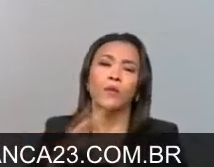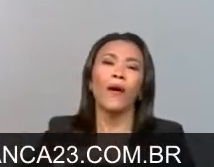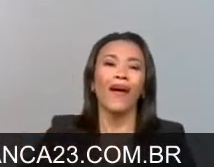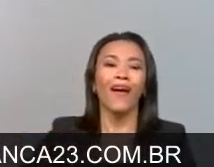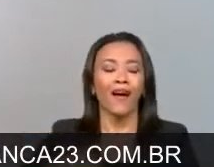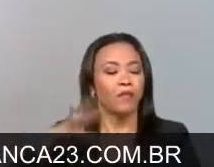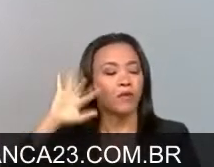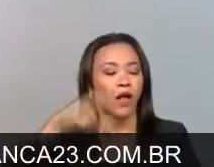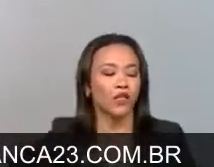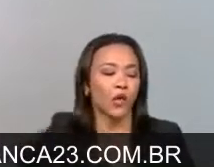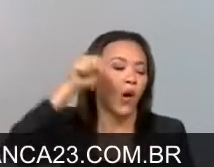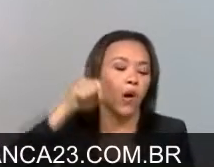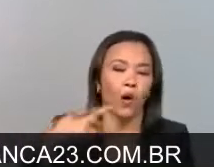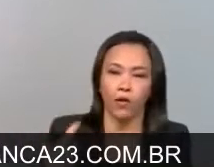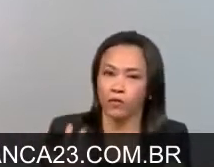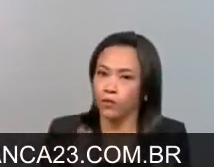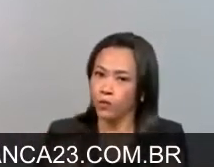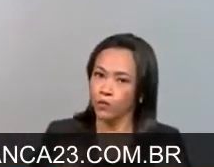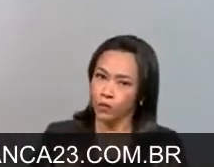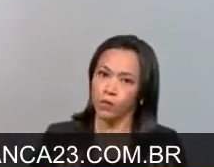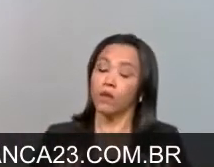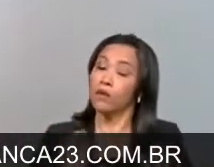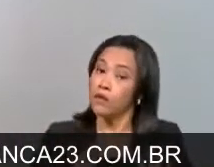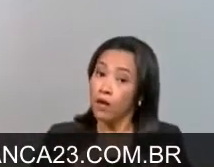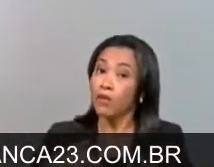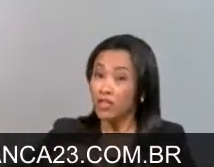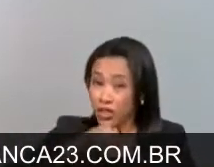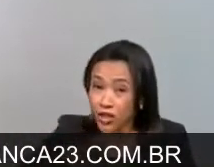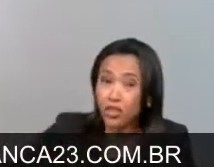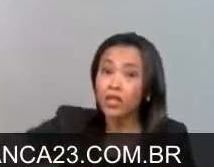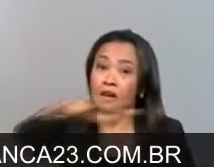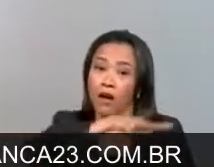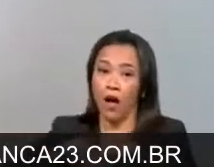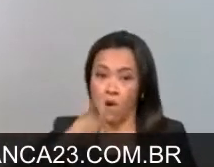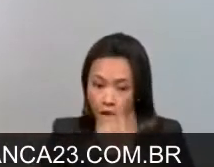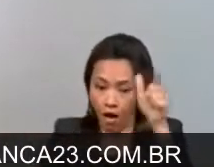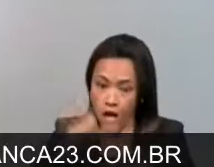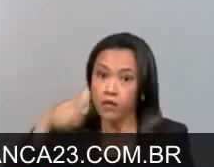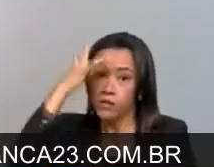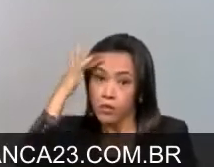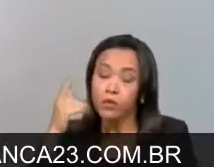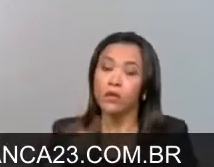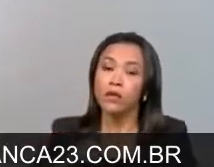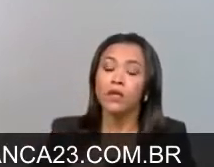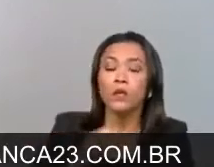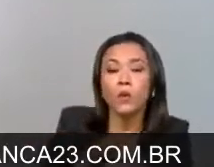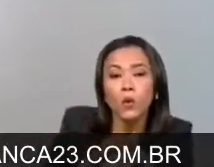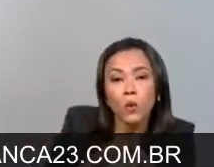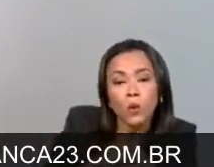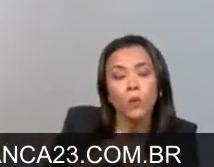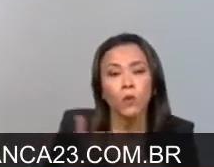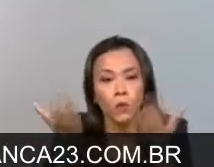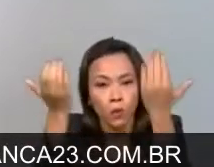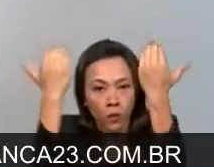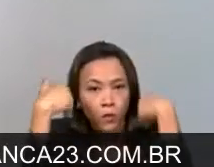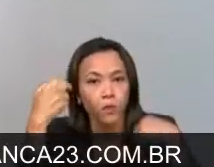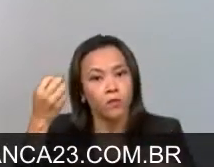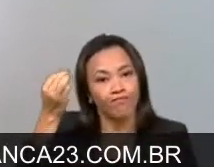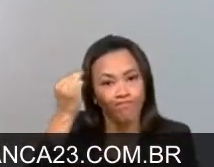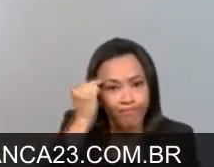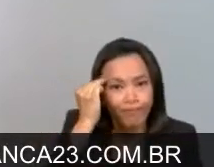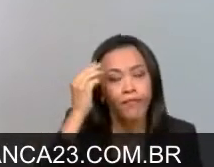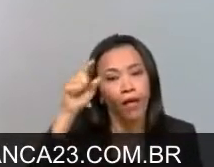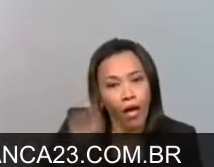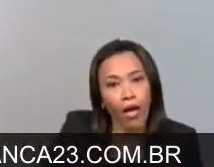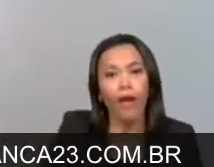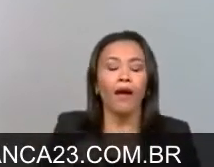deliberado, livre de qualquer tipo de influência. Não, em geral, essas pessoas estão passando por algum adoecimento. Os transtornos mais comuns são